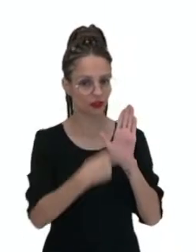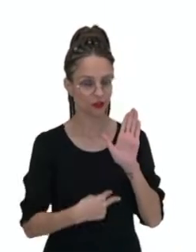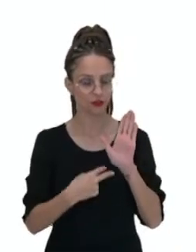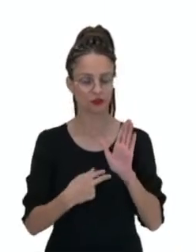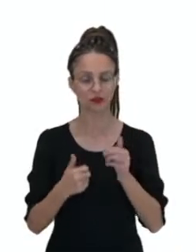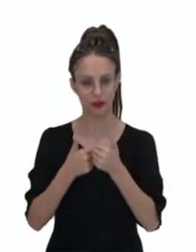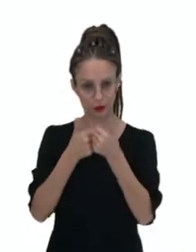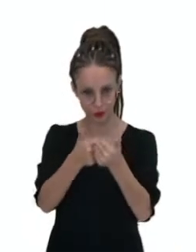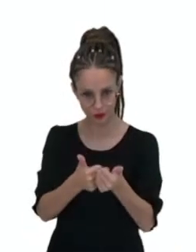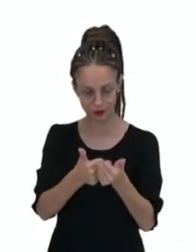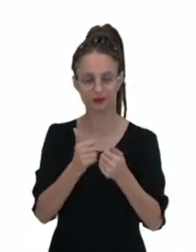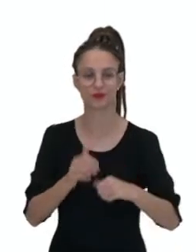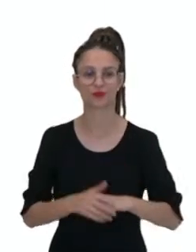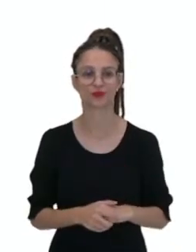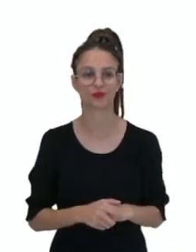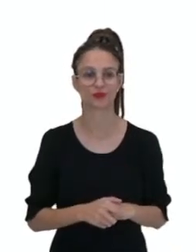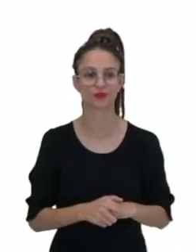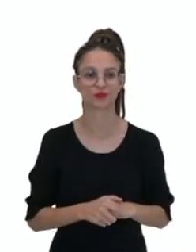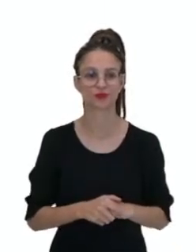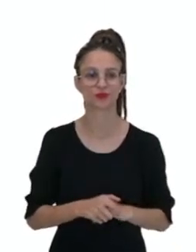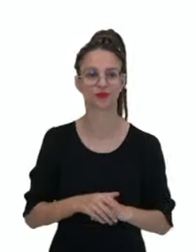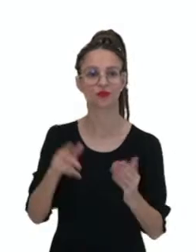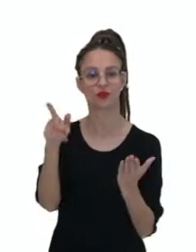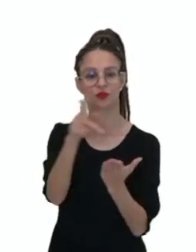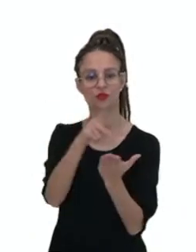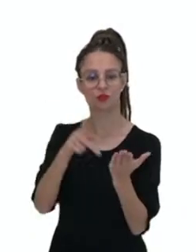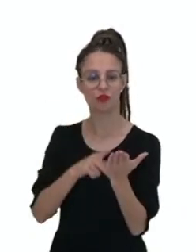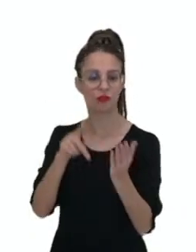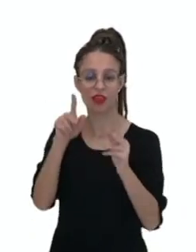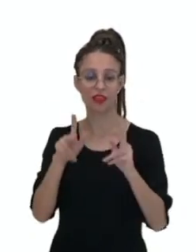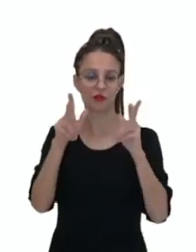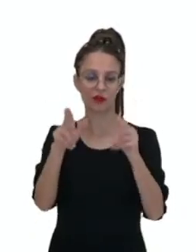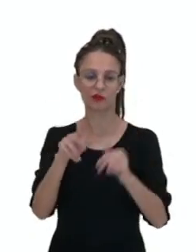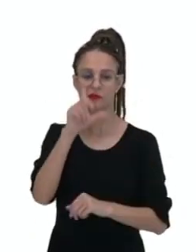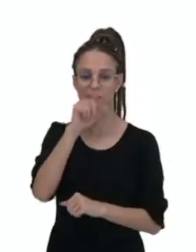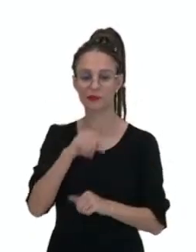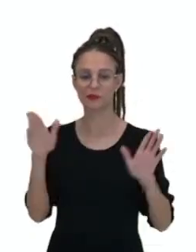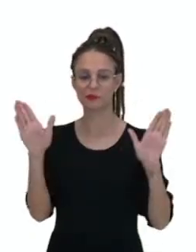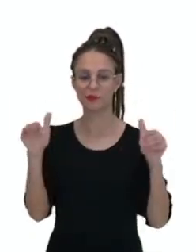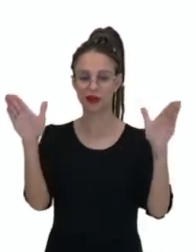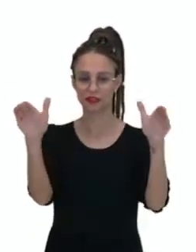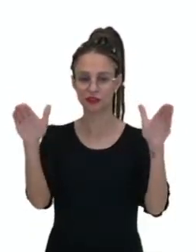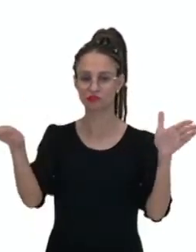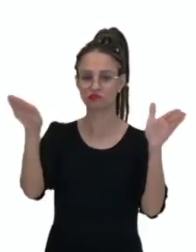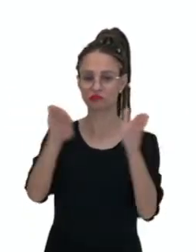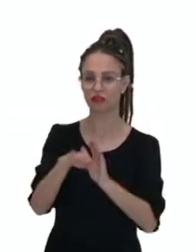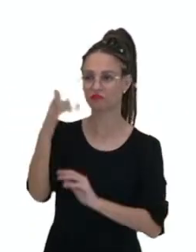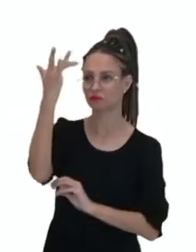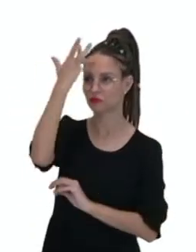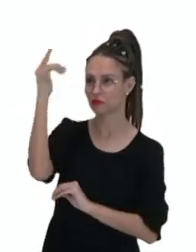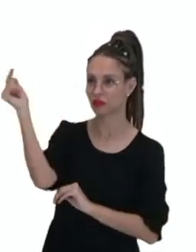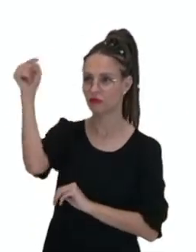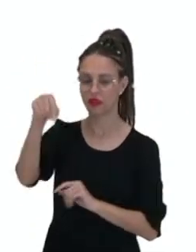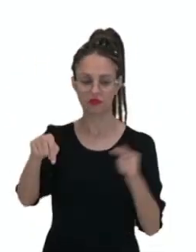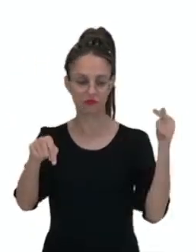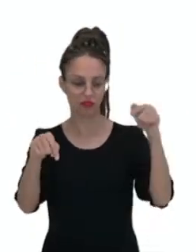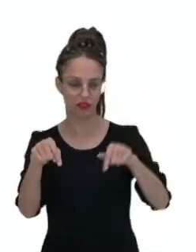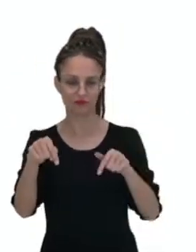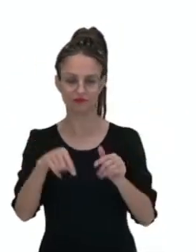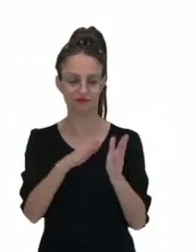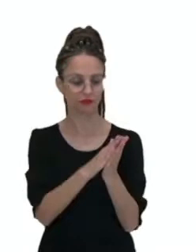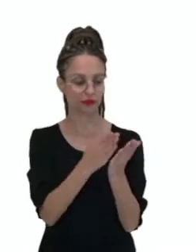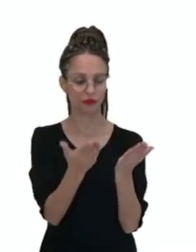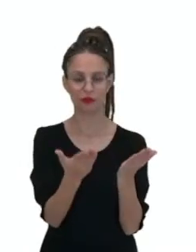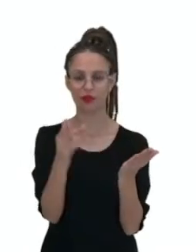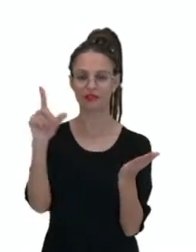por gentileza. Os poemas são pássaros que chegam, não se sabem de onde e pousam no livro que